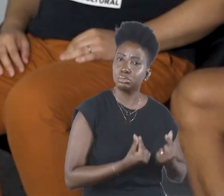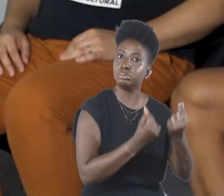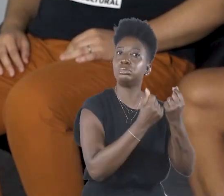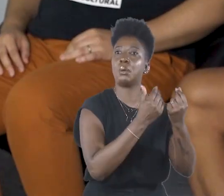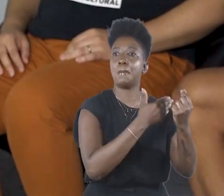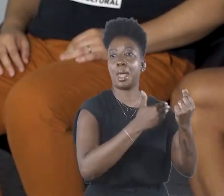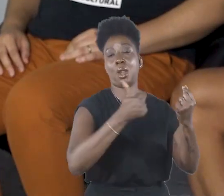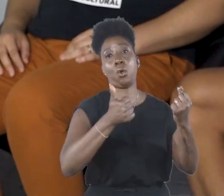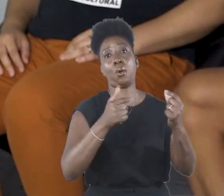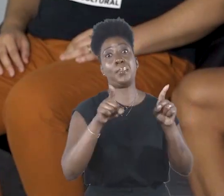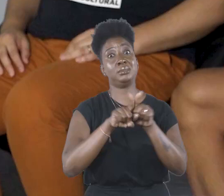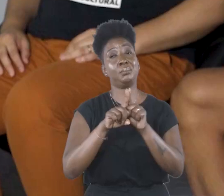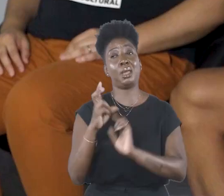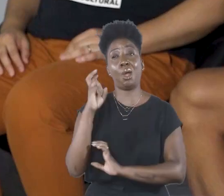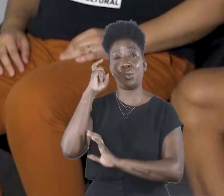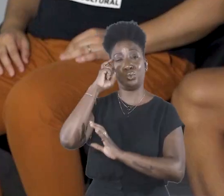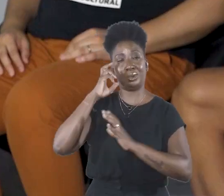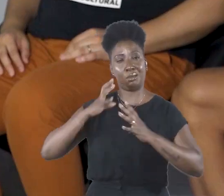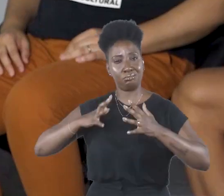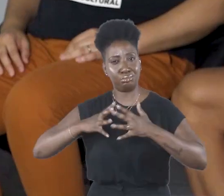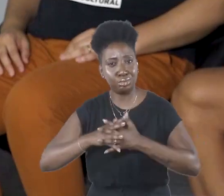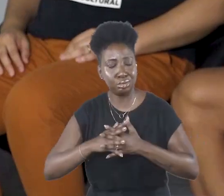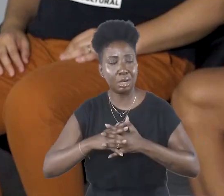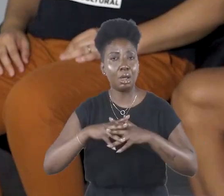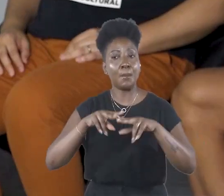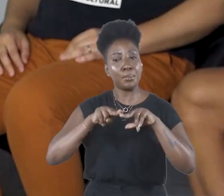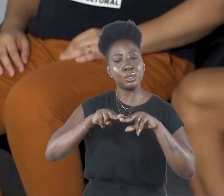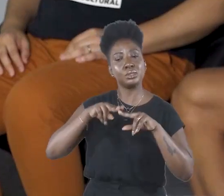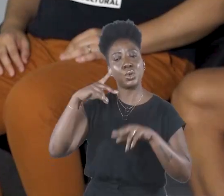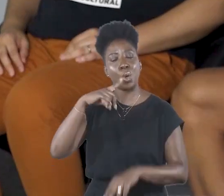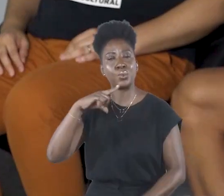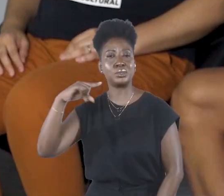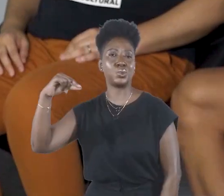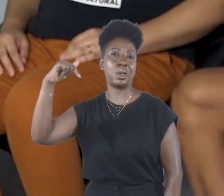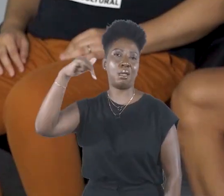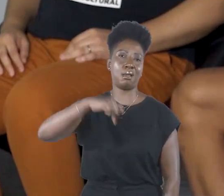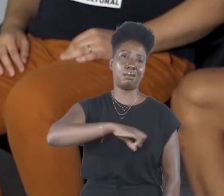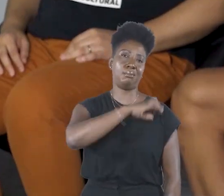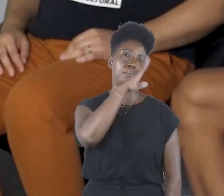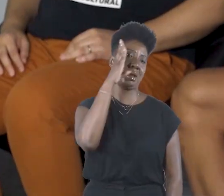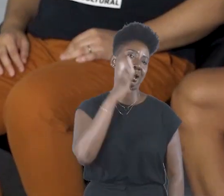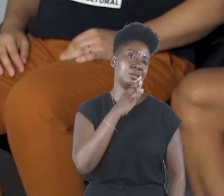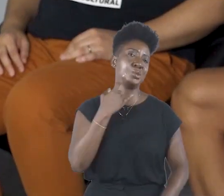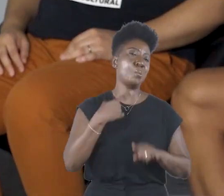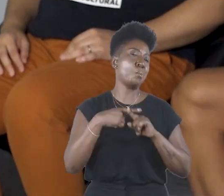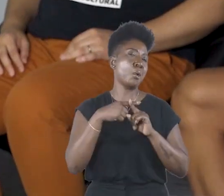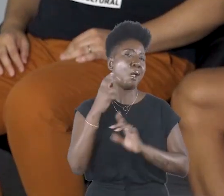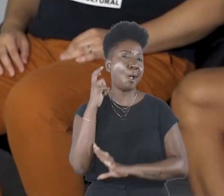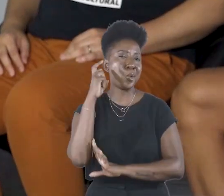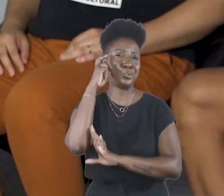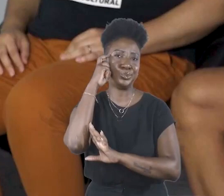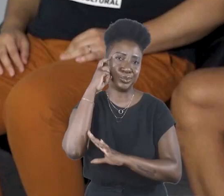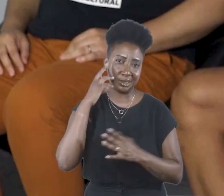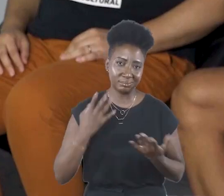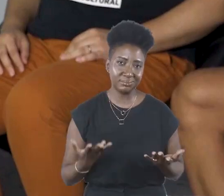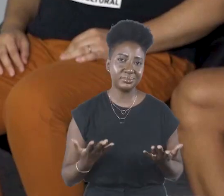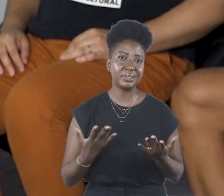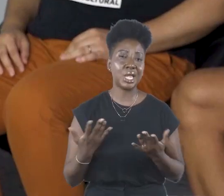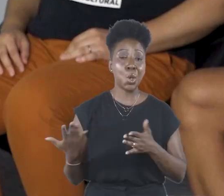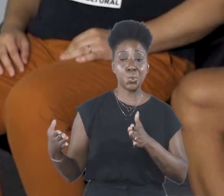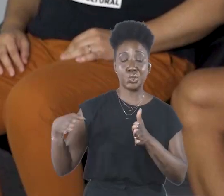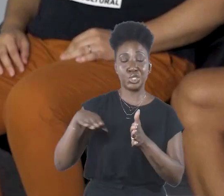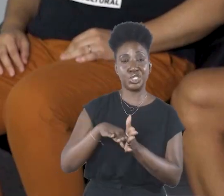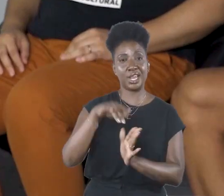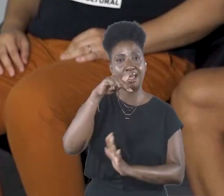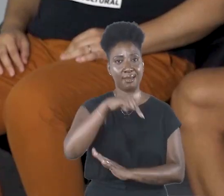mim, mas a questão da cultura também me atrapalha. E eu escolhi Brasil pela cultura. E eu cheguei em